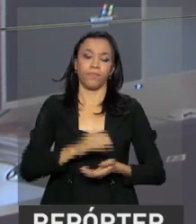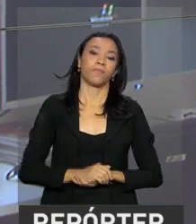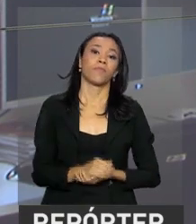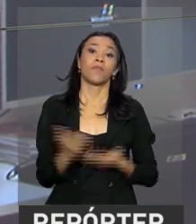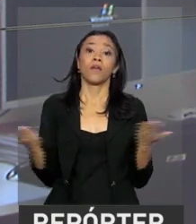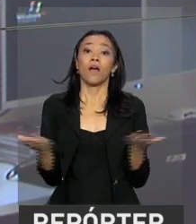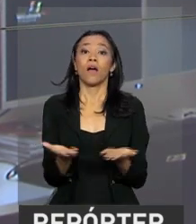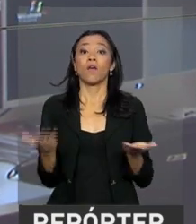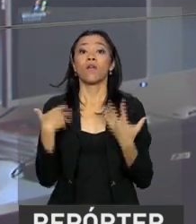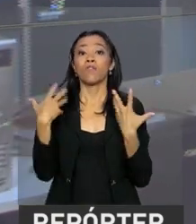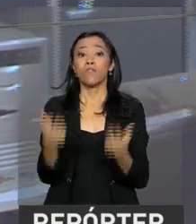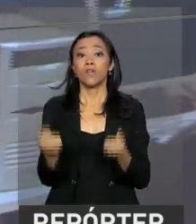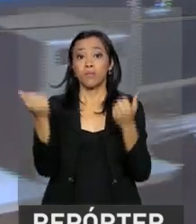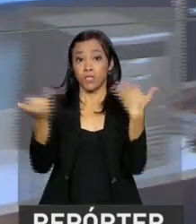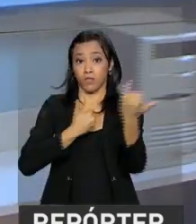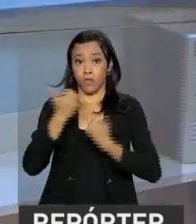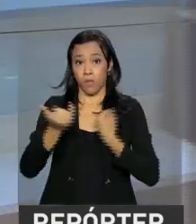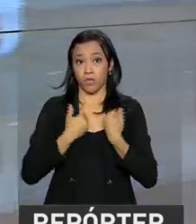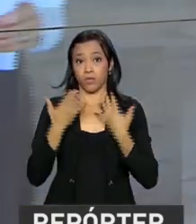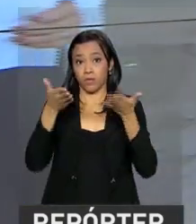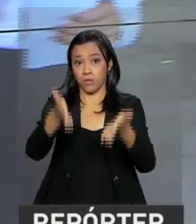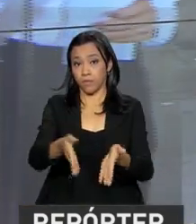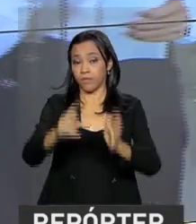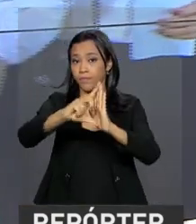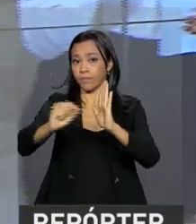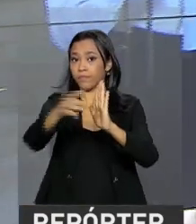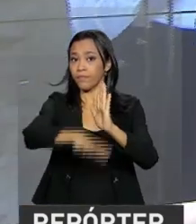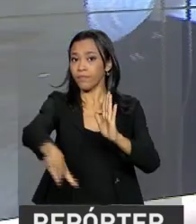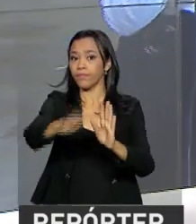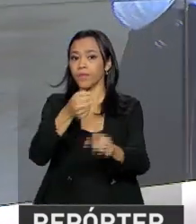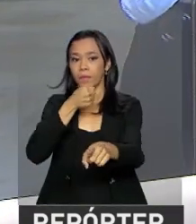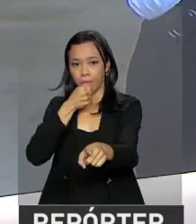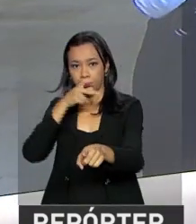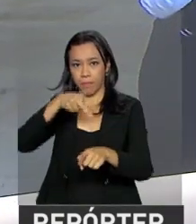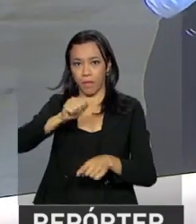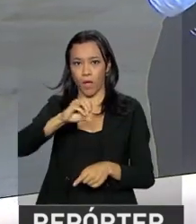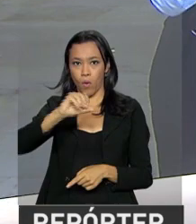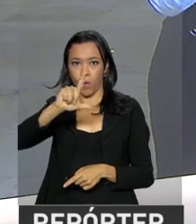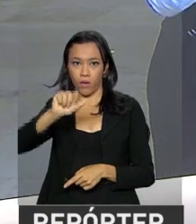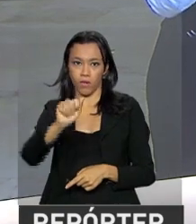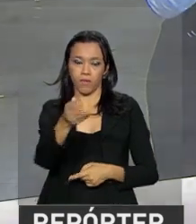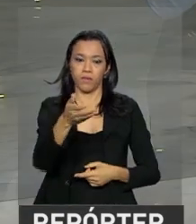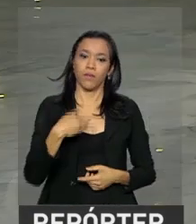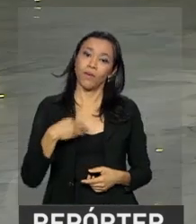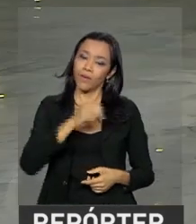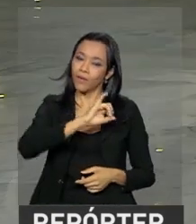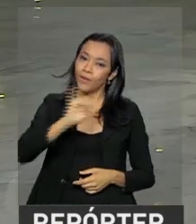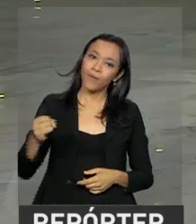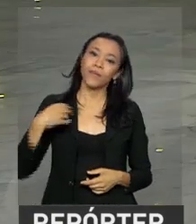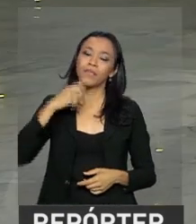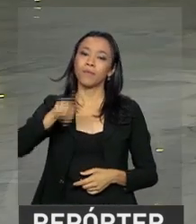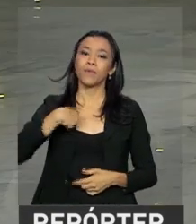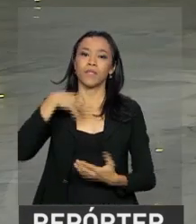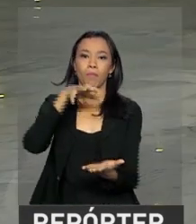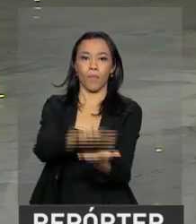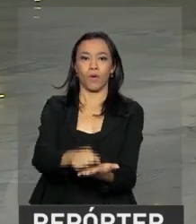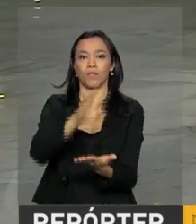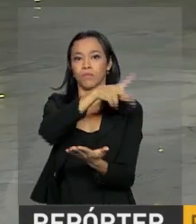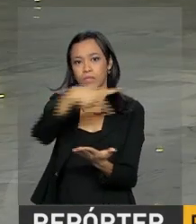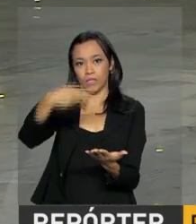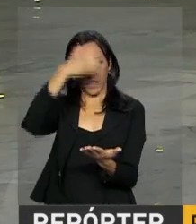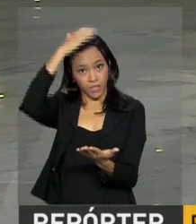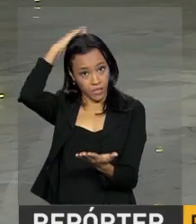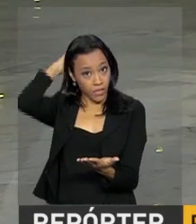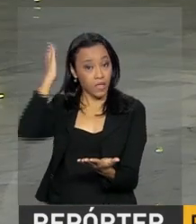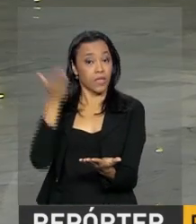vamos agora às informações do Palácio do Planalto ao vivo com Paola deor Oi Paula Oi Renata depois da Posse o Presidente da República